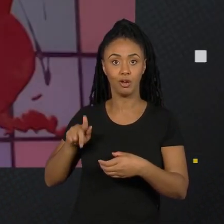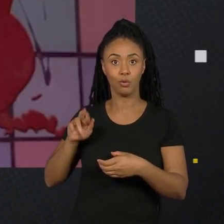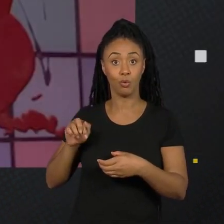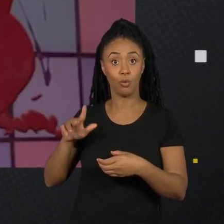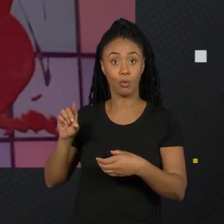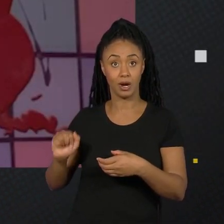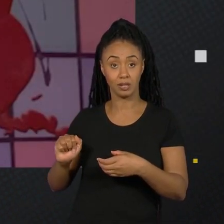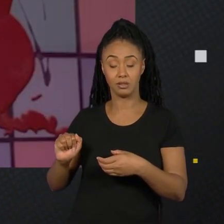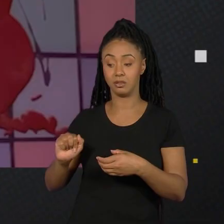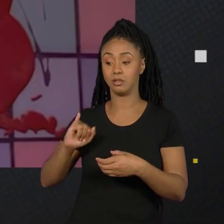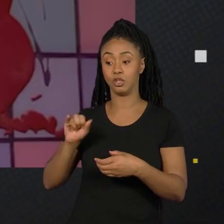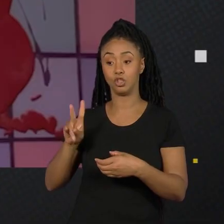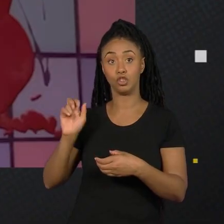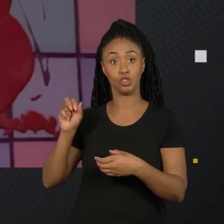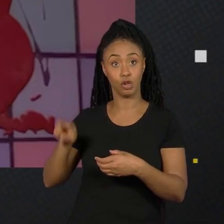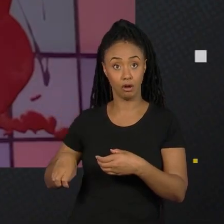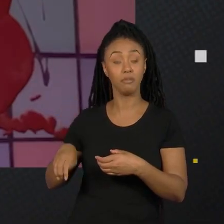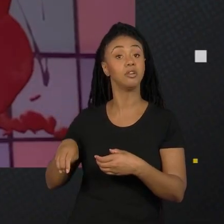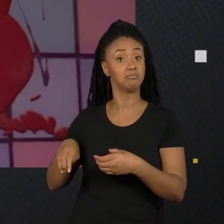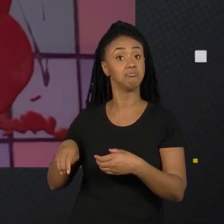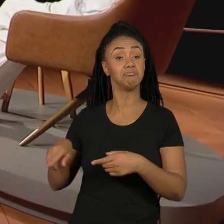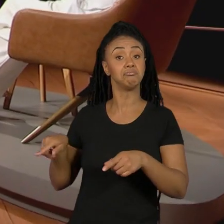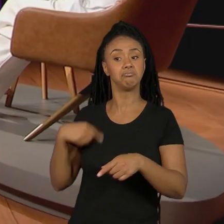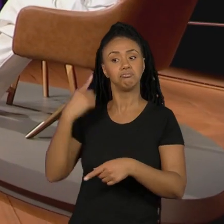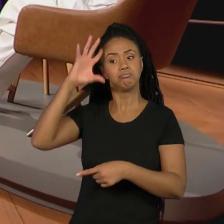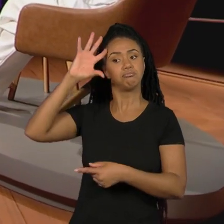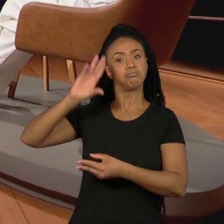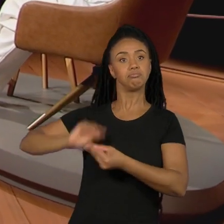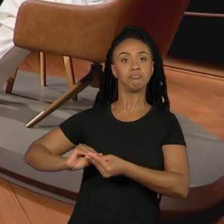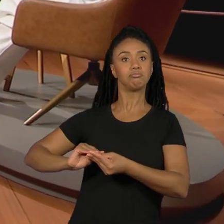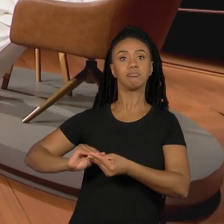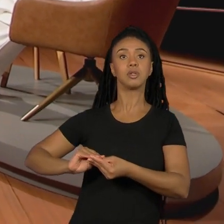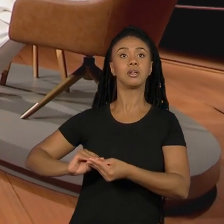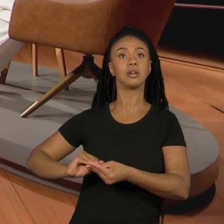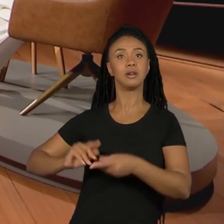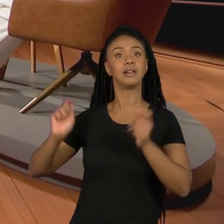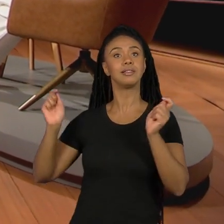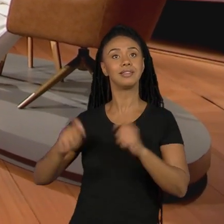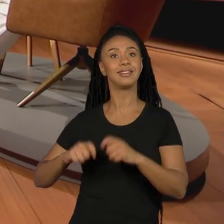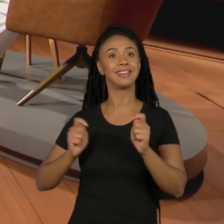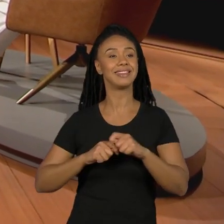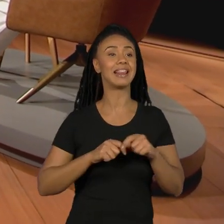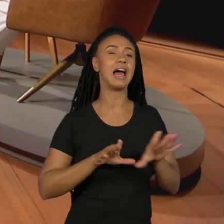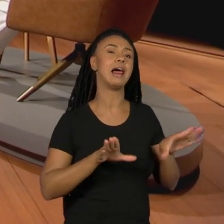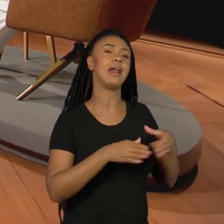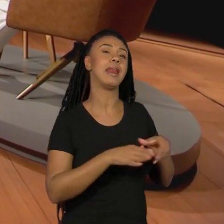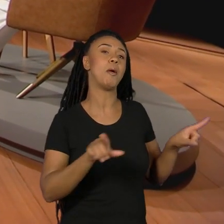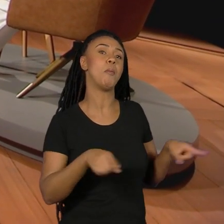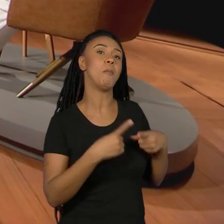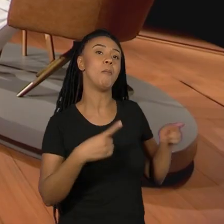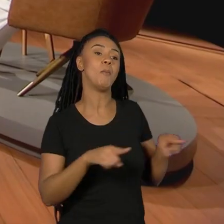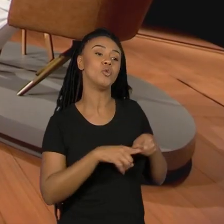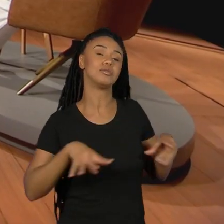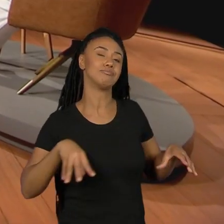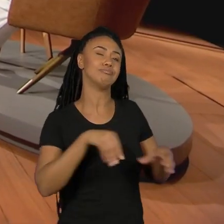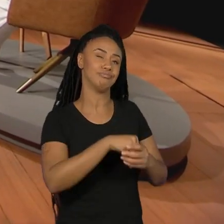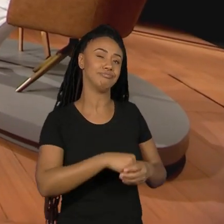entendemos que poderíamos estar envolvidos na Jovem Guarda. Era